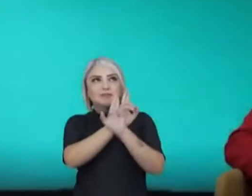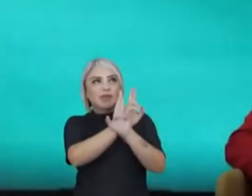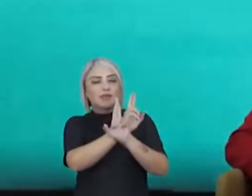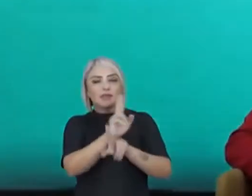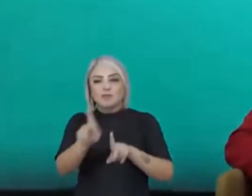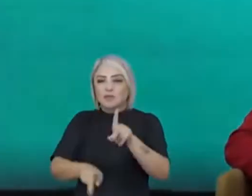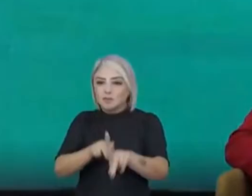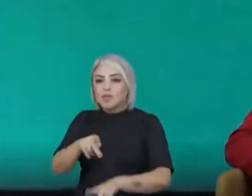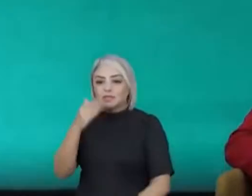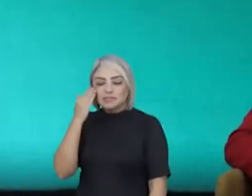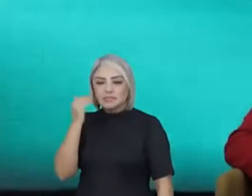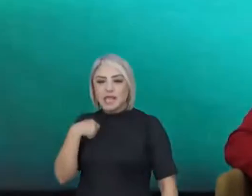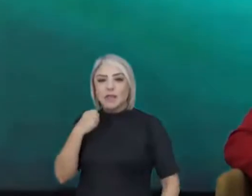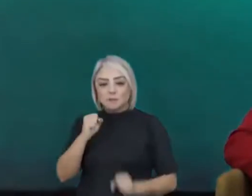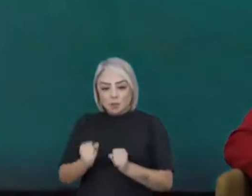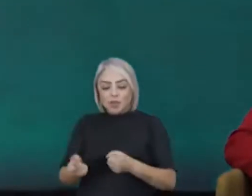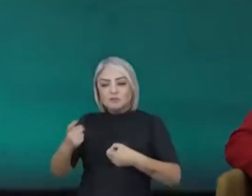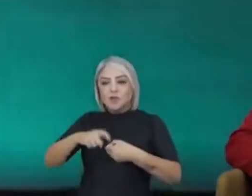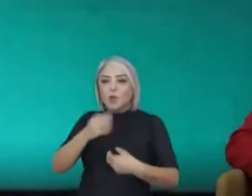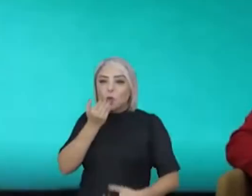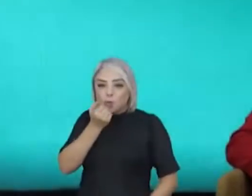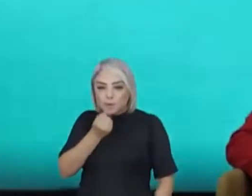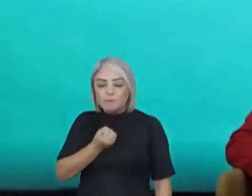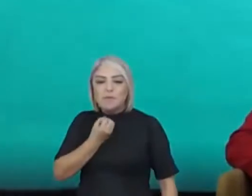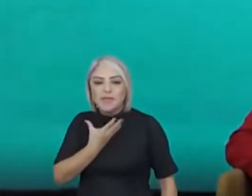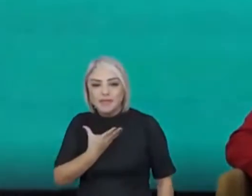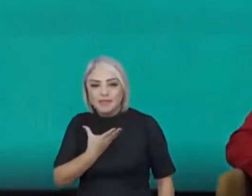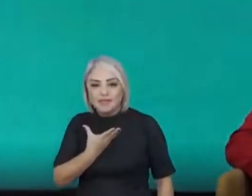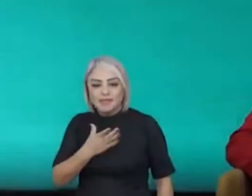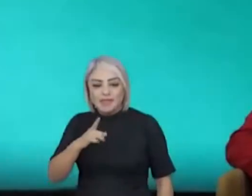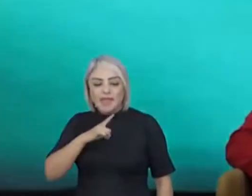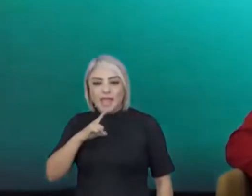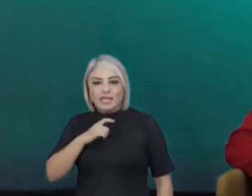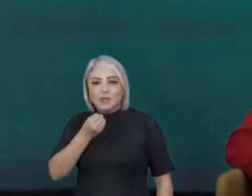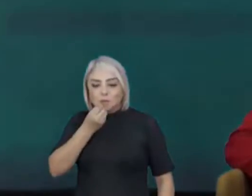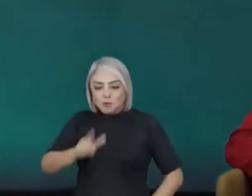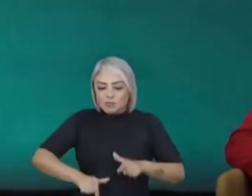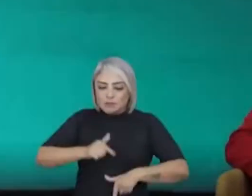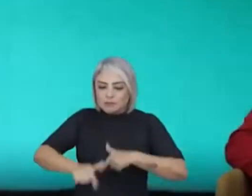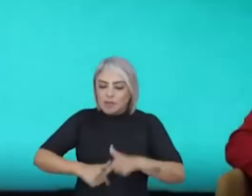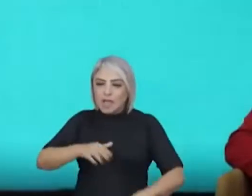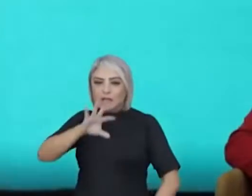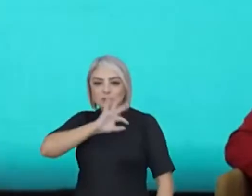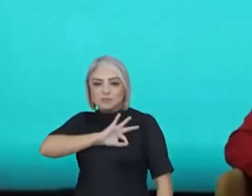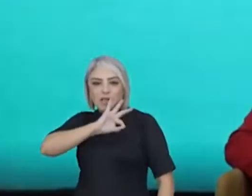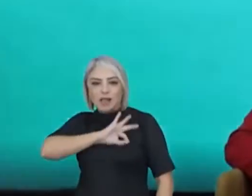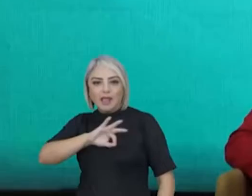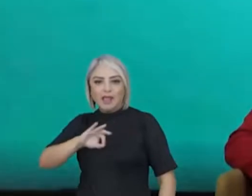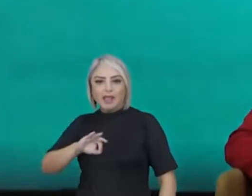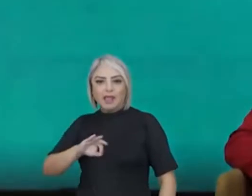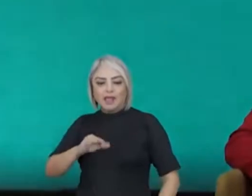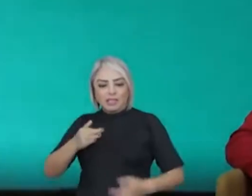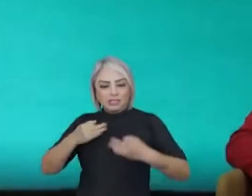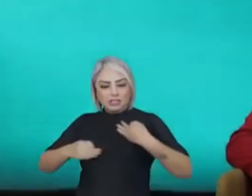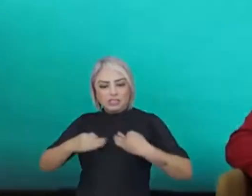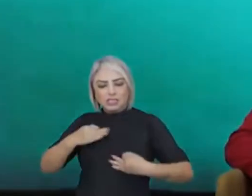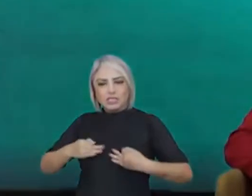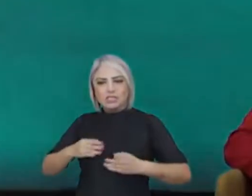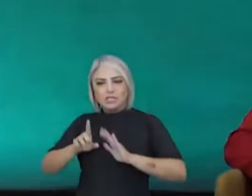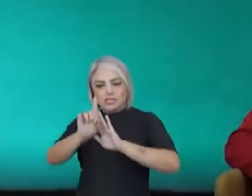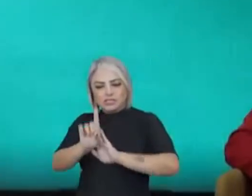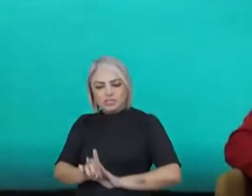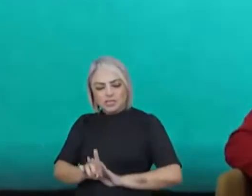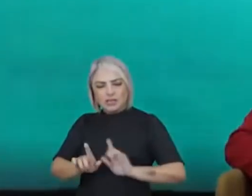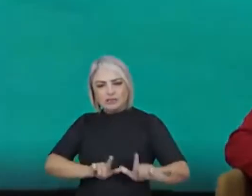que sabe que pode voltar a comer bem a ter um bom emprego ou salário Digno e direitos trabalhistas